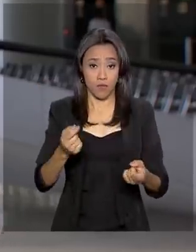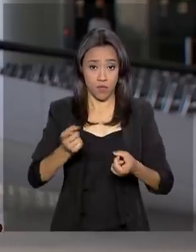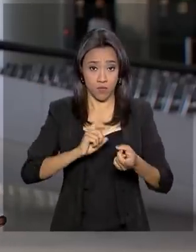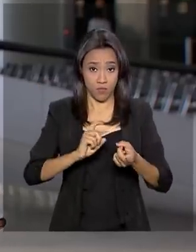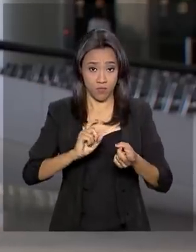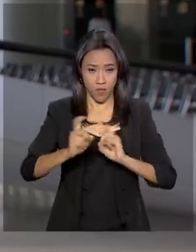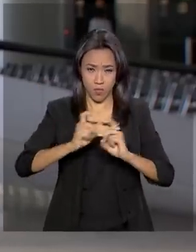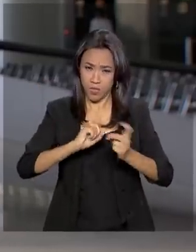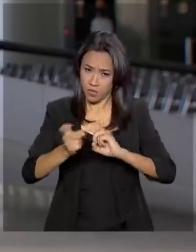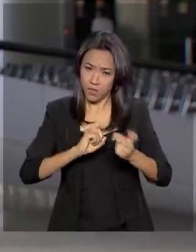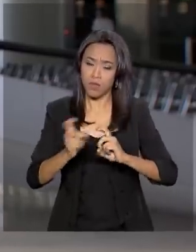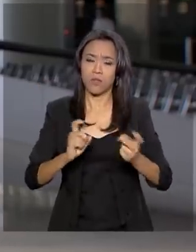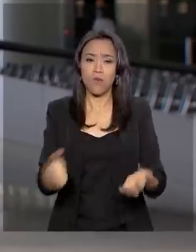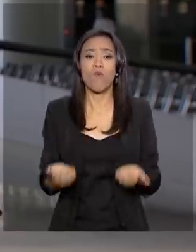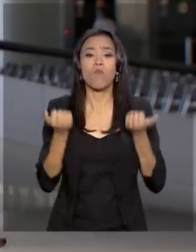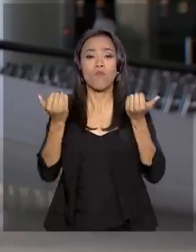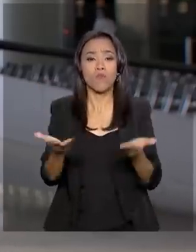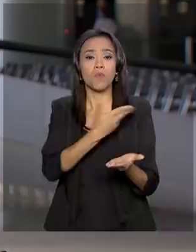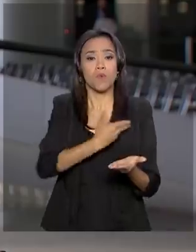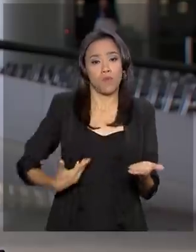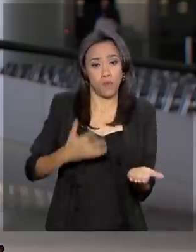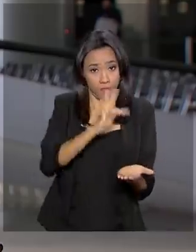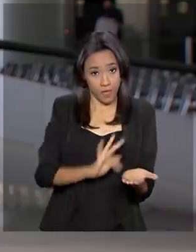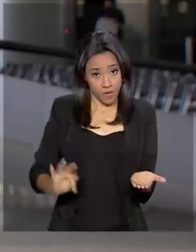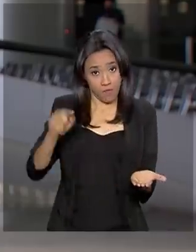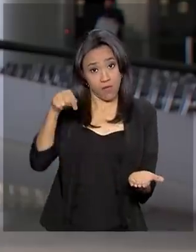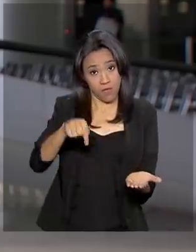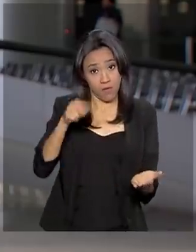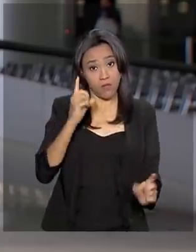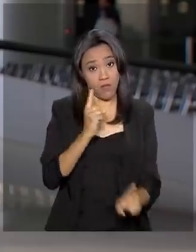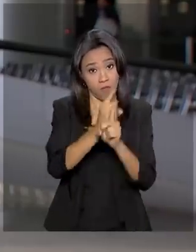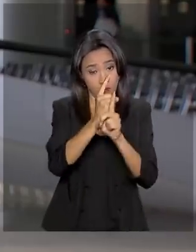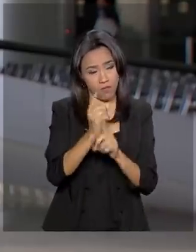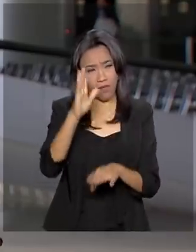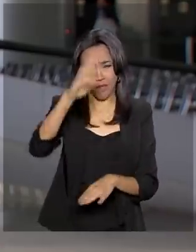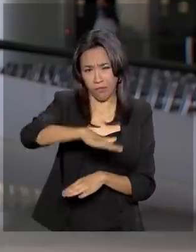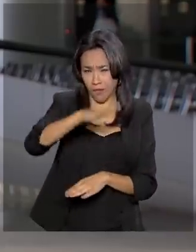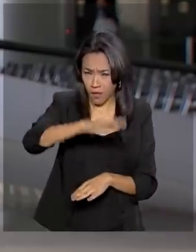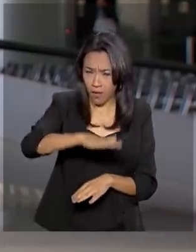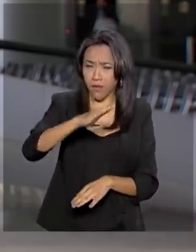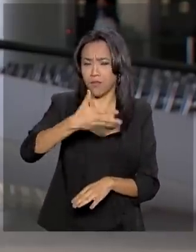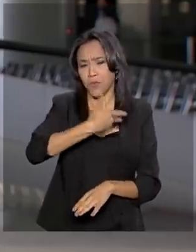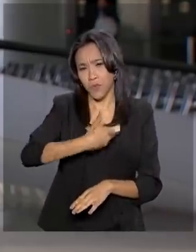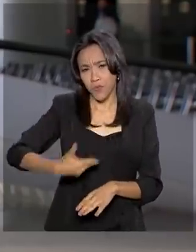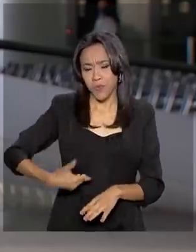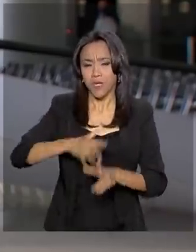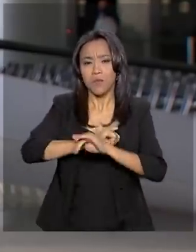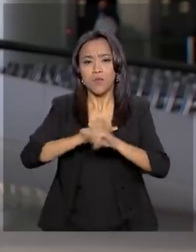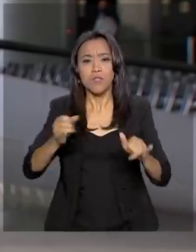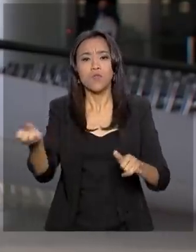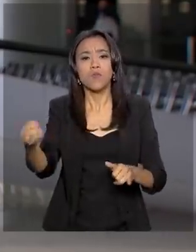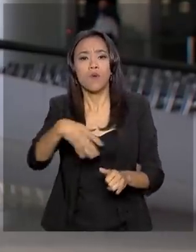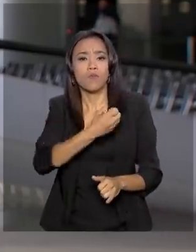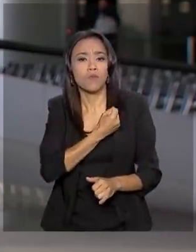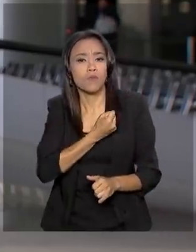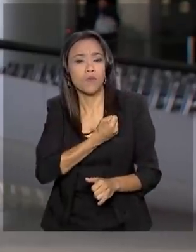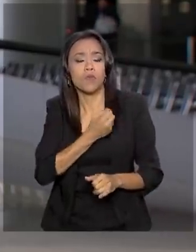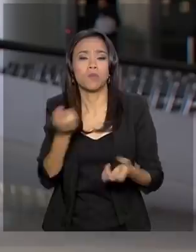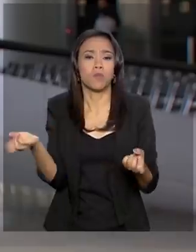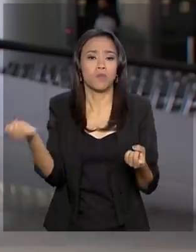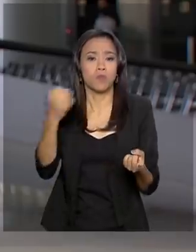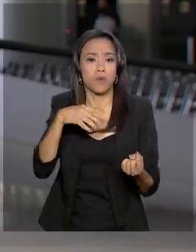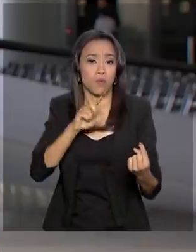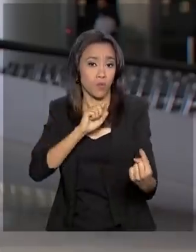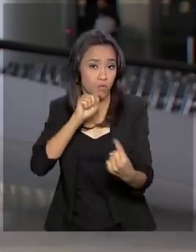pelo governo federal. Então, pode ser que nesse evento, mais tarde, o governo anuncie aí novos números, novas metas sobre